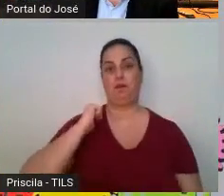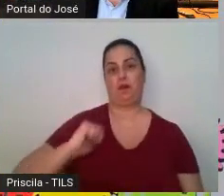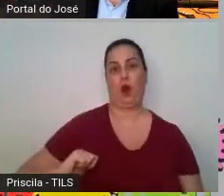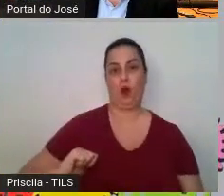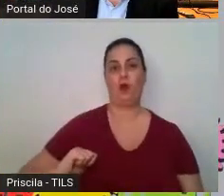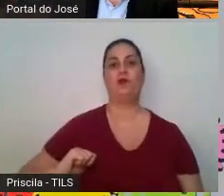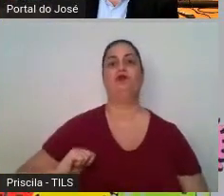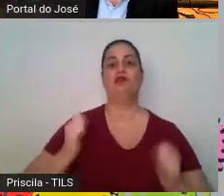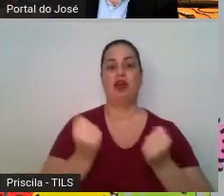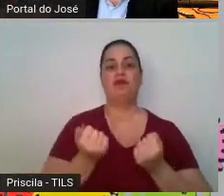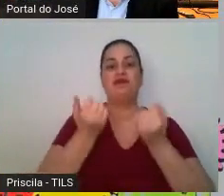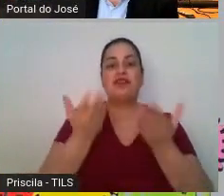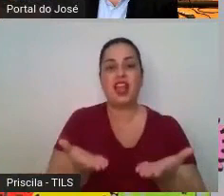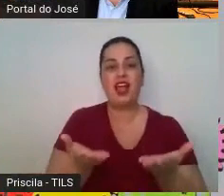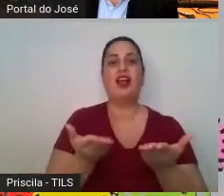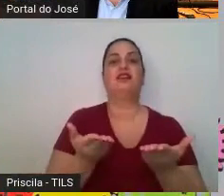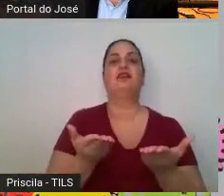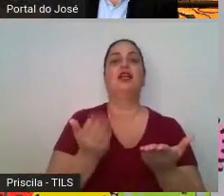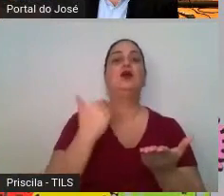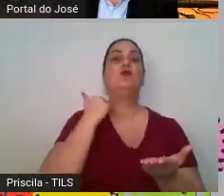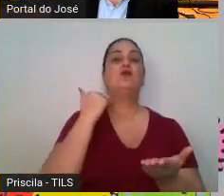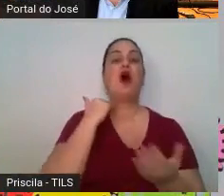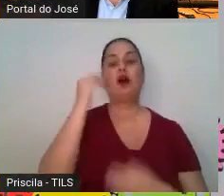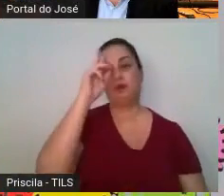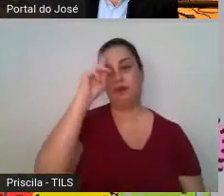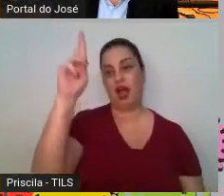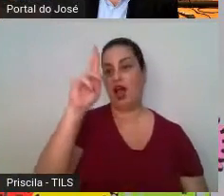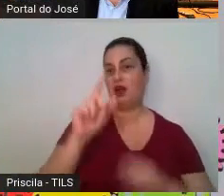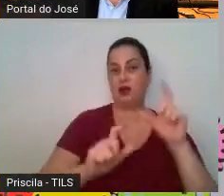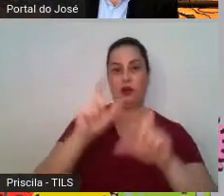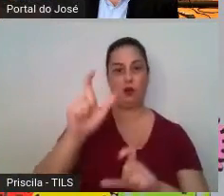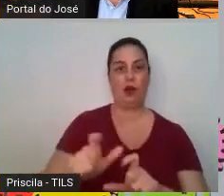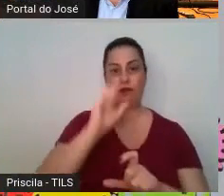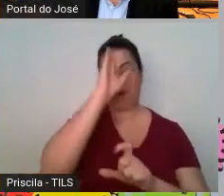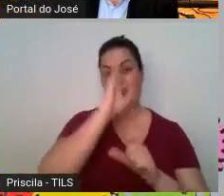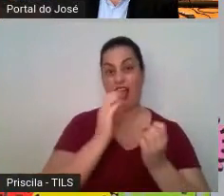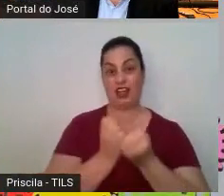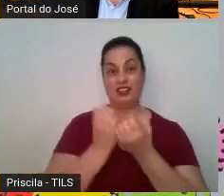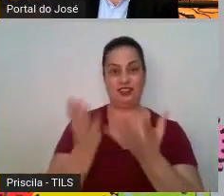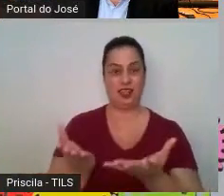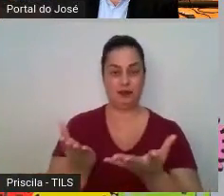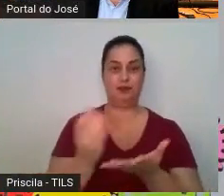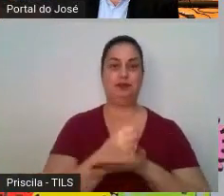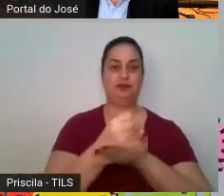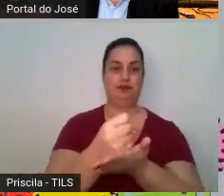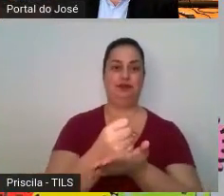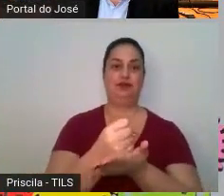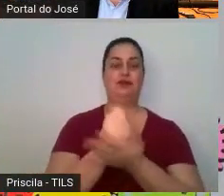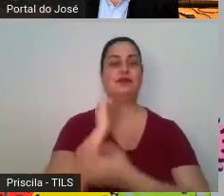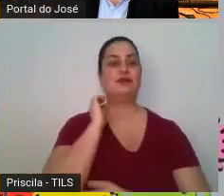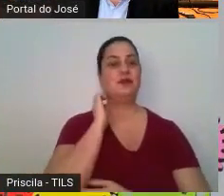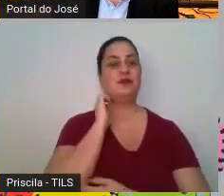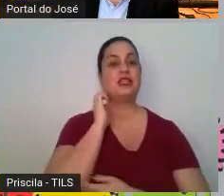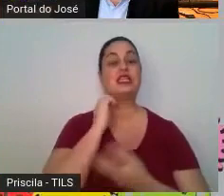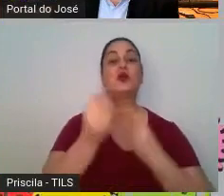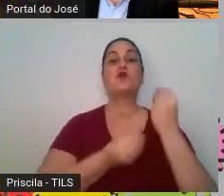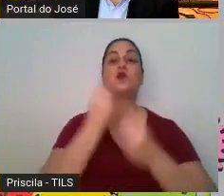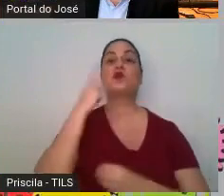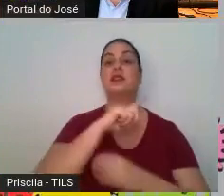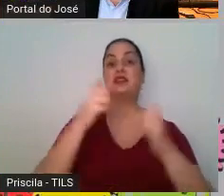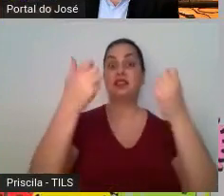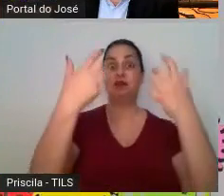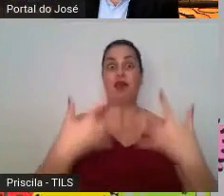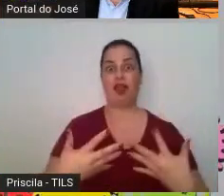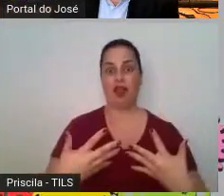sem justificativa. Como explicar, honestamente, que o Banco Central deve